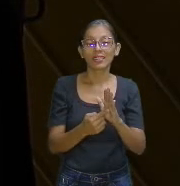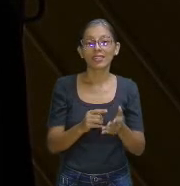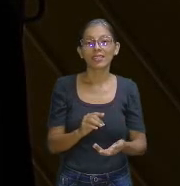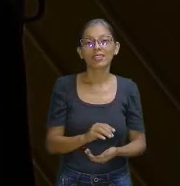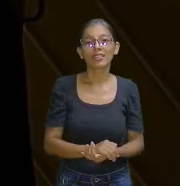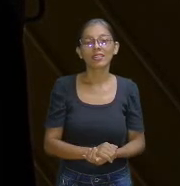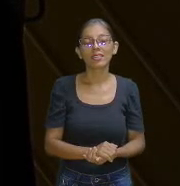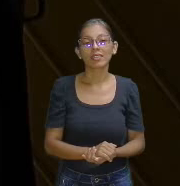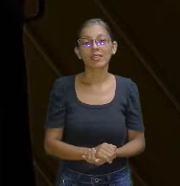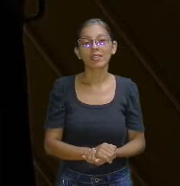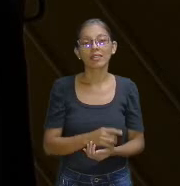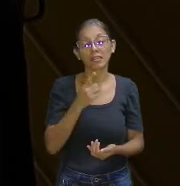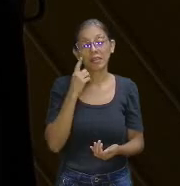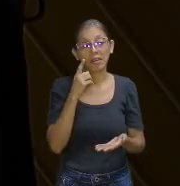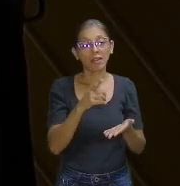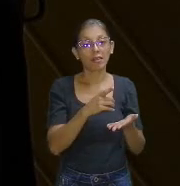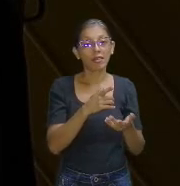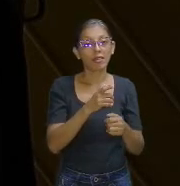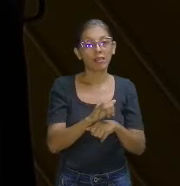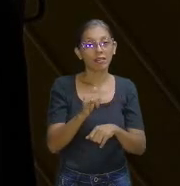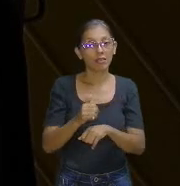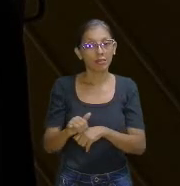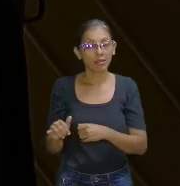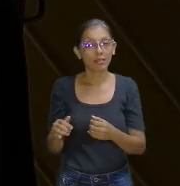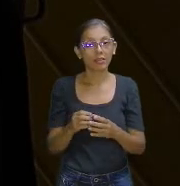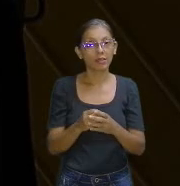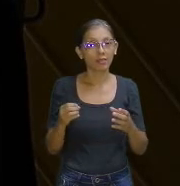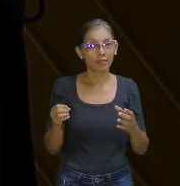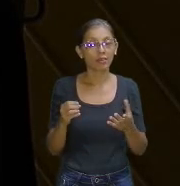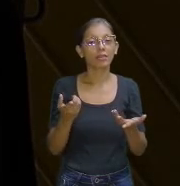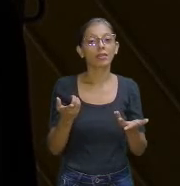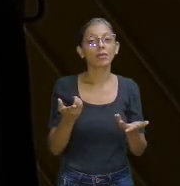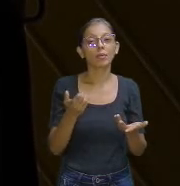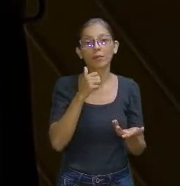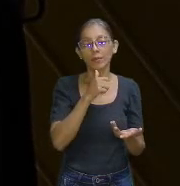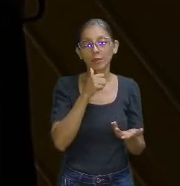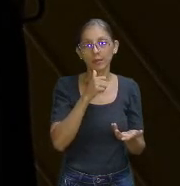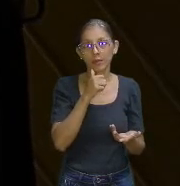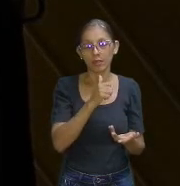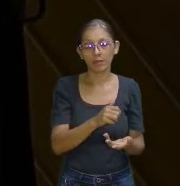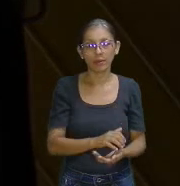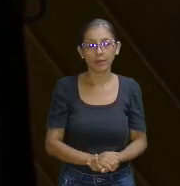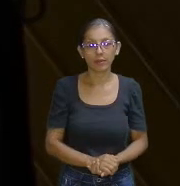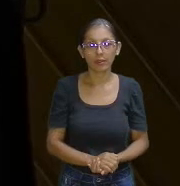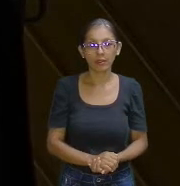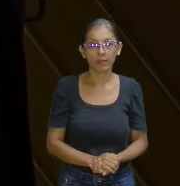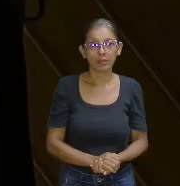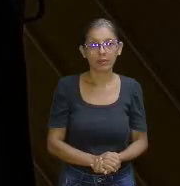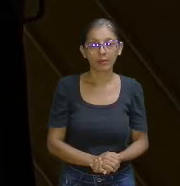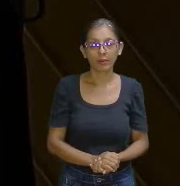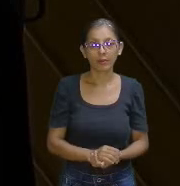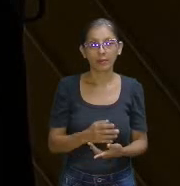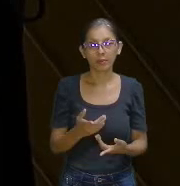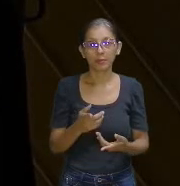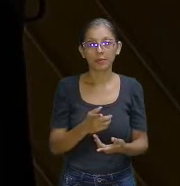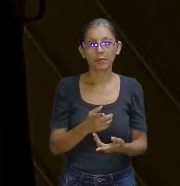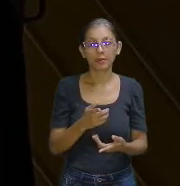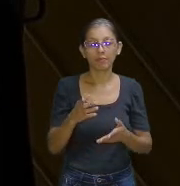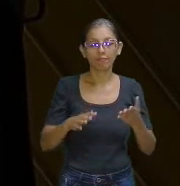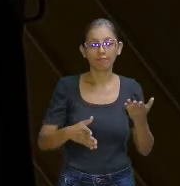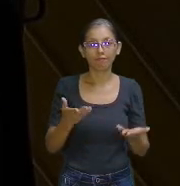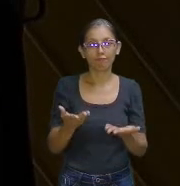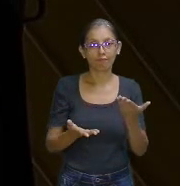femininas. Assim, não há razão para se alterar a composição da chapa, nem tampouco para intervenção judicial na distribuição proporcional